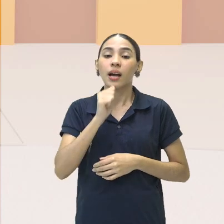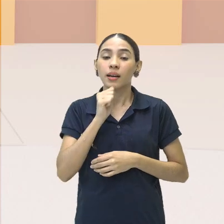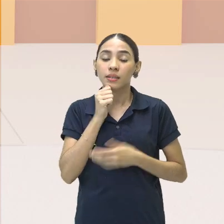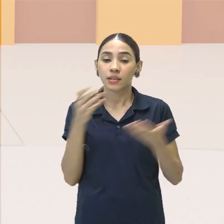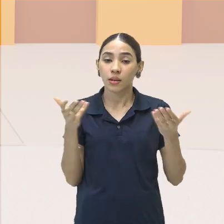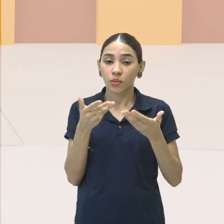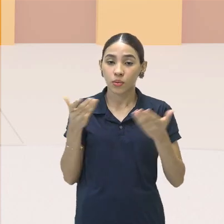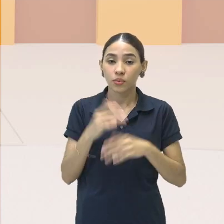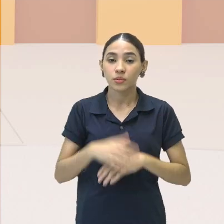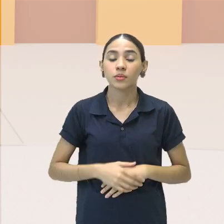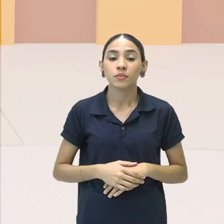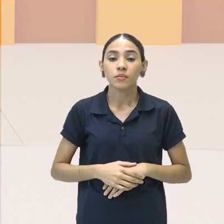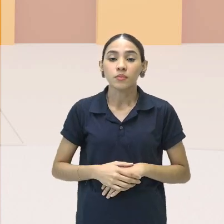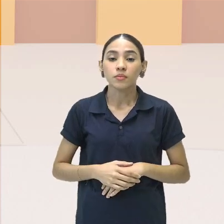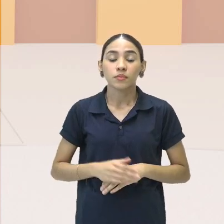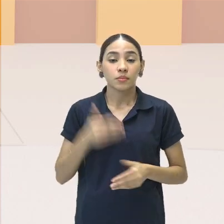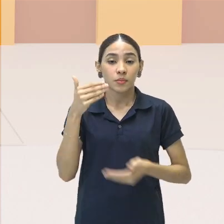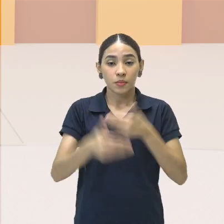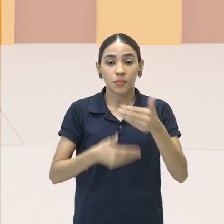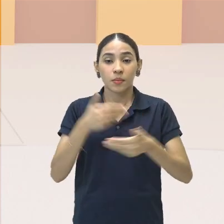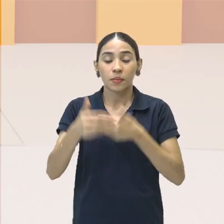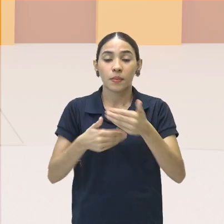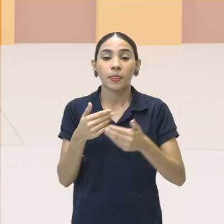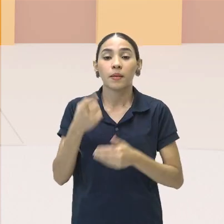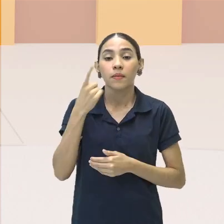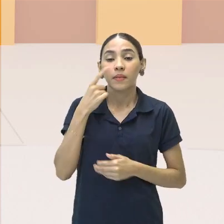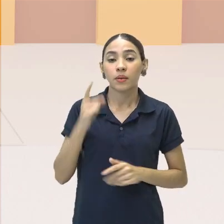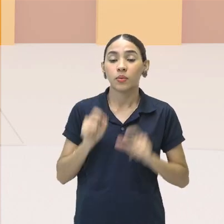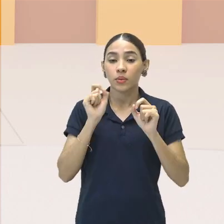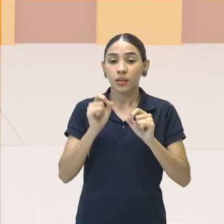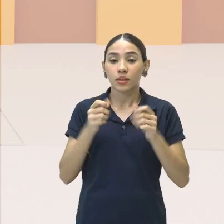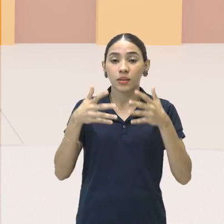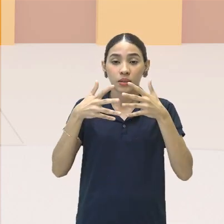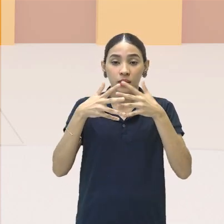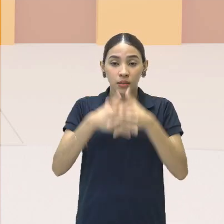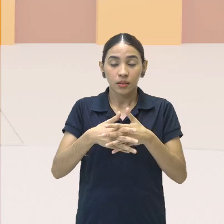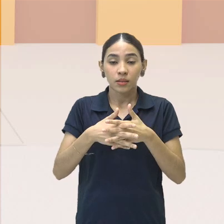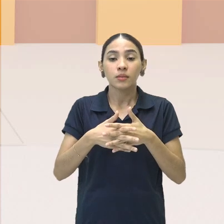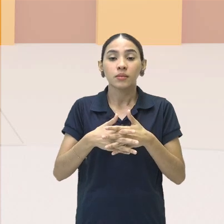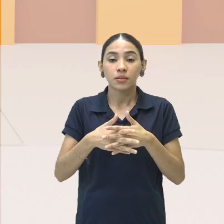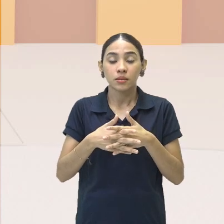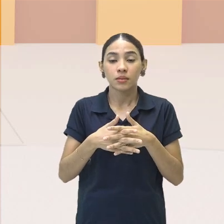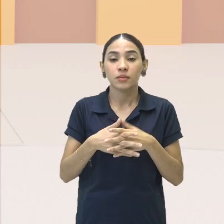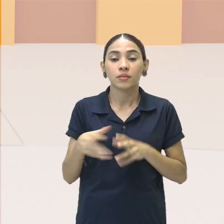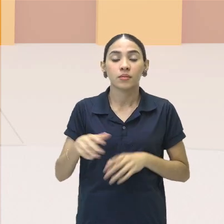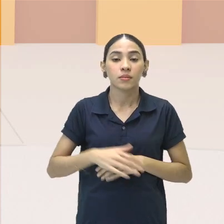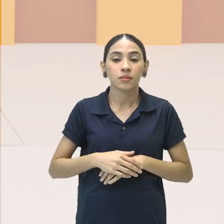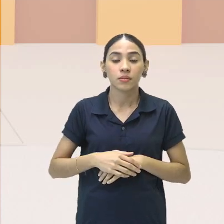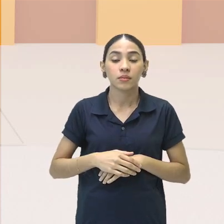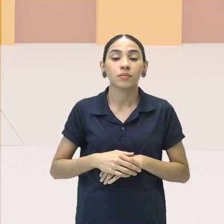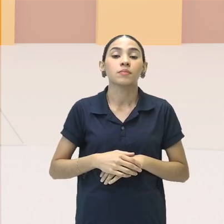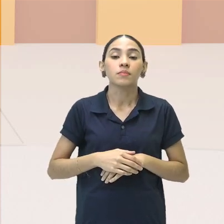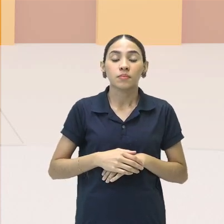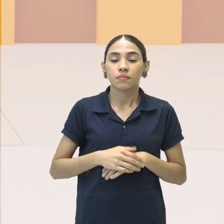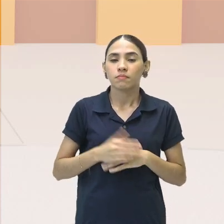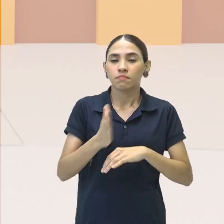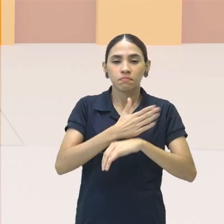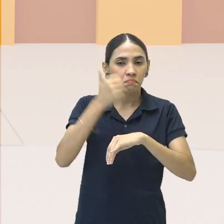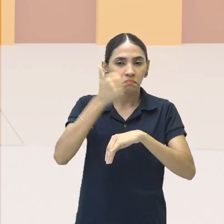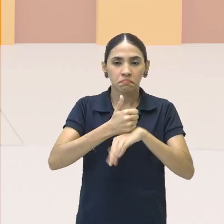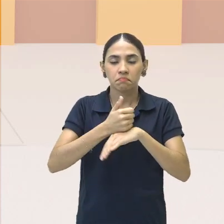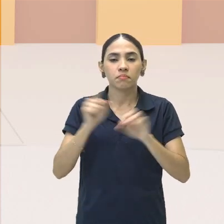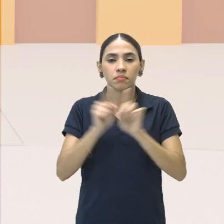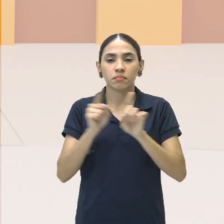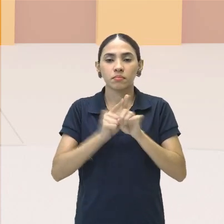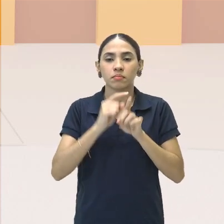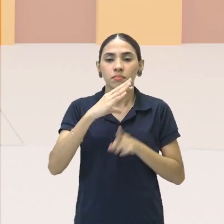hoje, certo? Ao longo da história, vamos verificar esses conflitos entre colonos, entre,